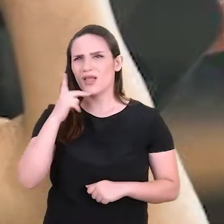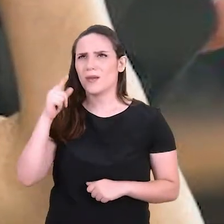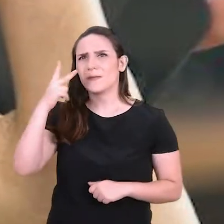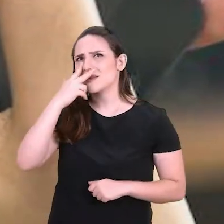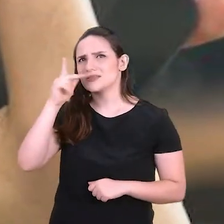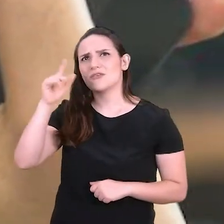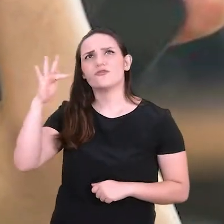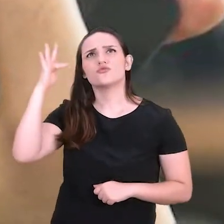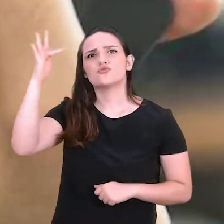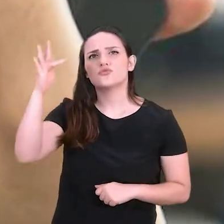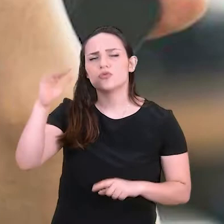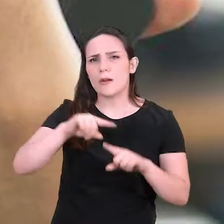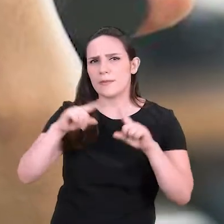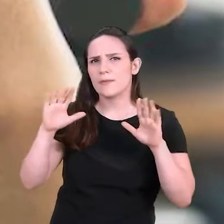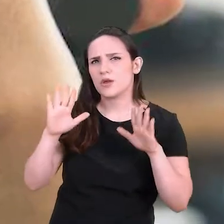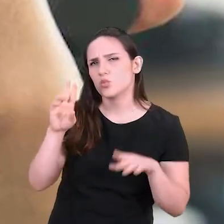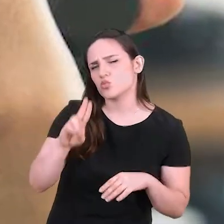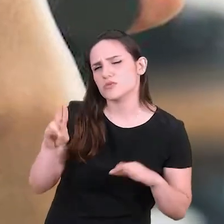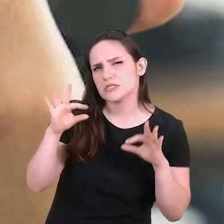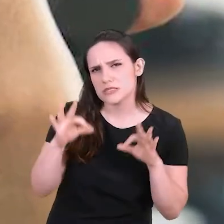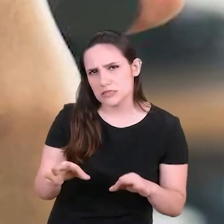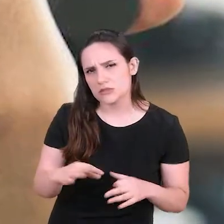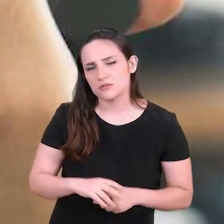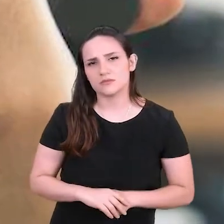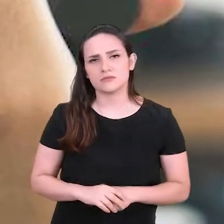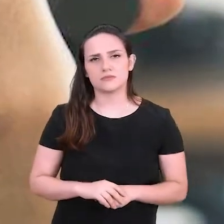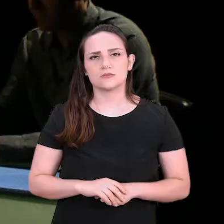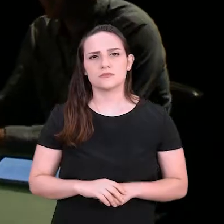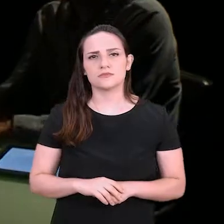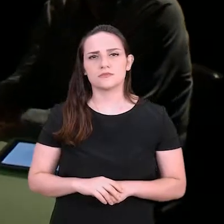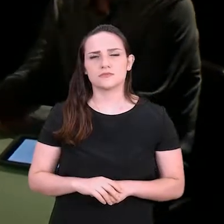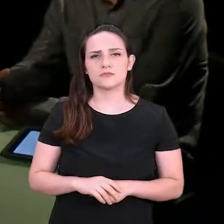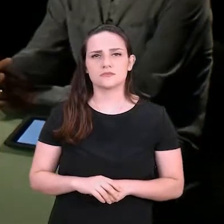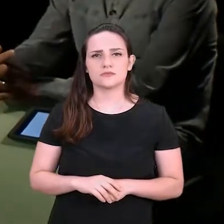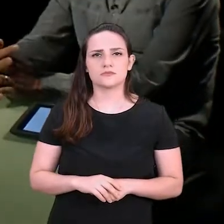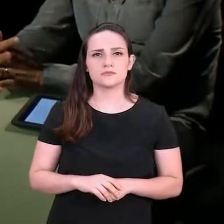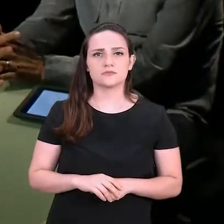ser futuristas chegaram. Será que estão sendo bem utilizadas?